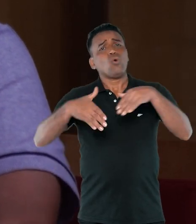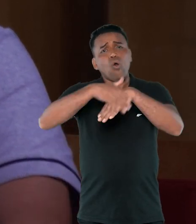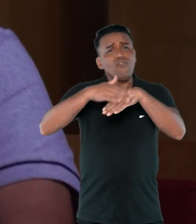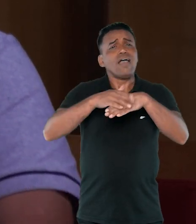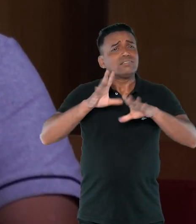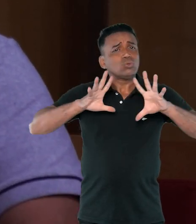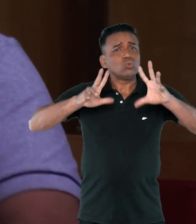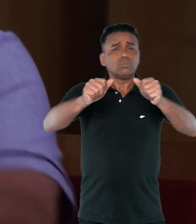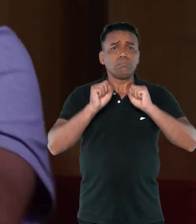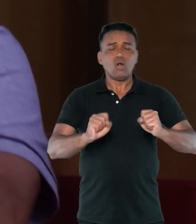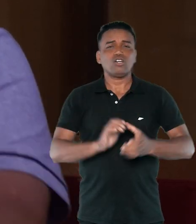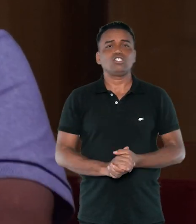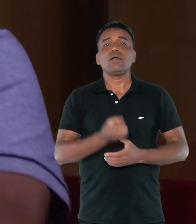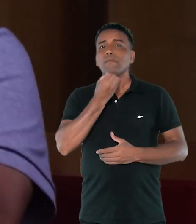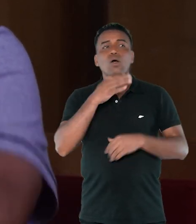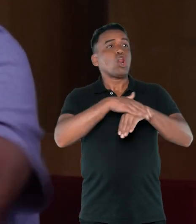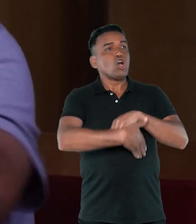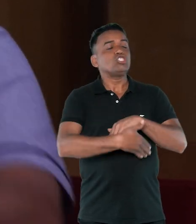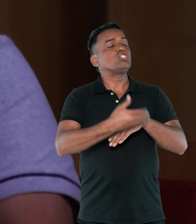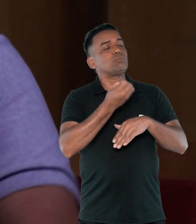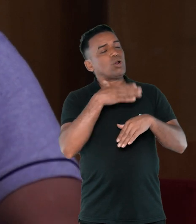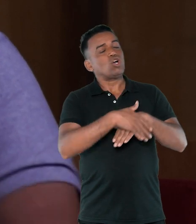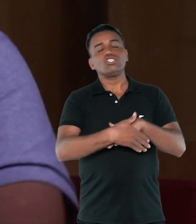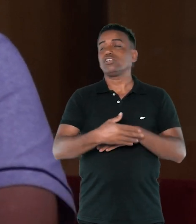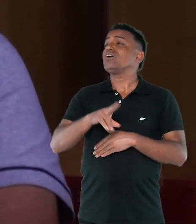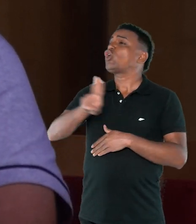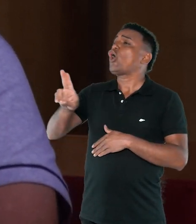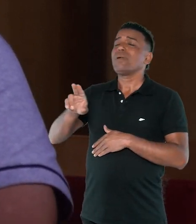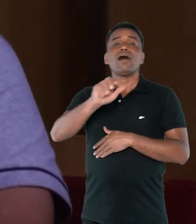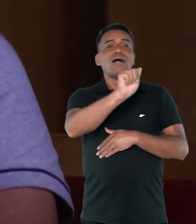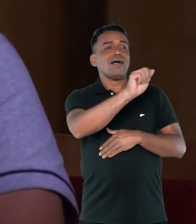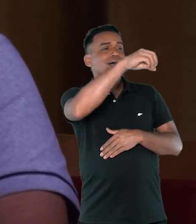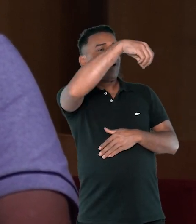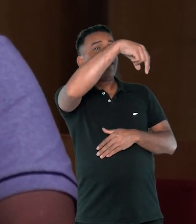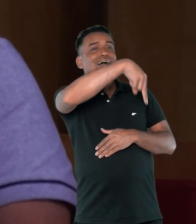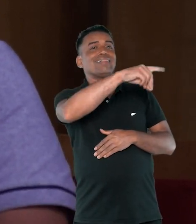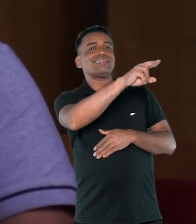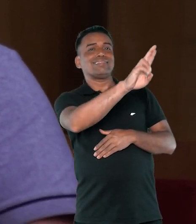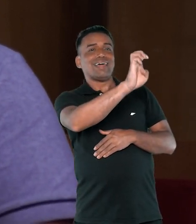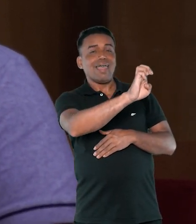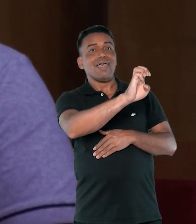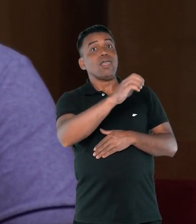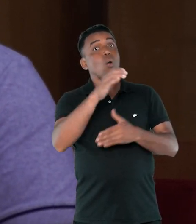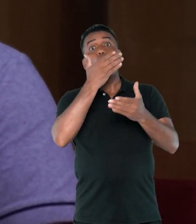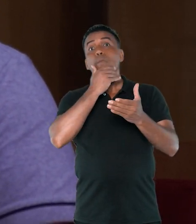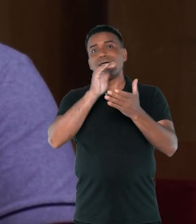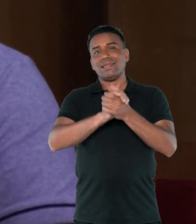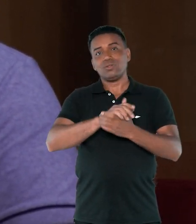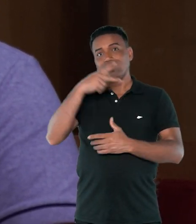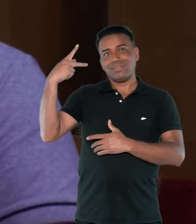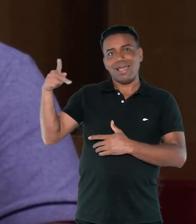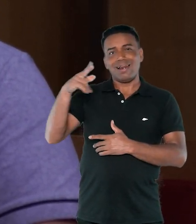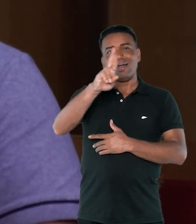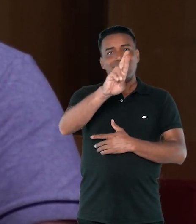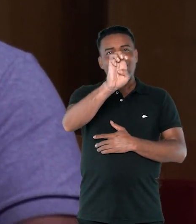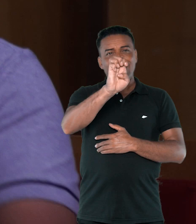porque é muito bom estar ao seu lado nessa jornada de escritora. E você já teve, acho que o